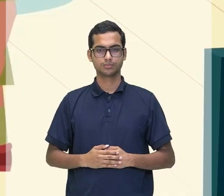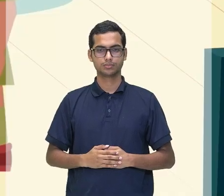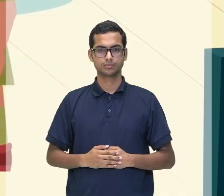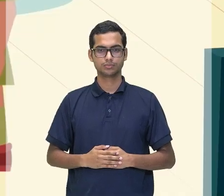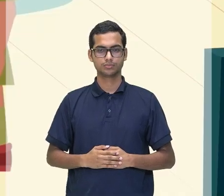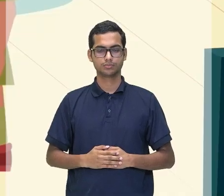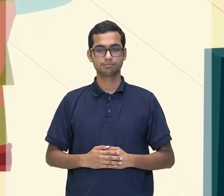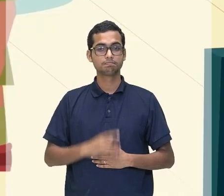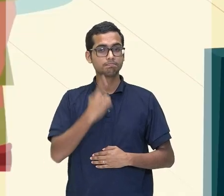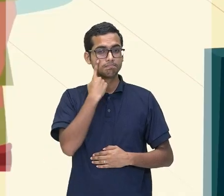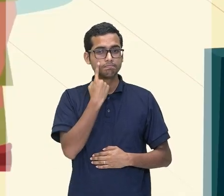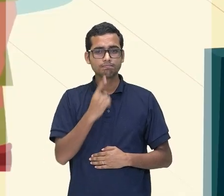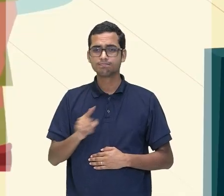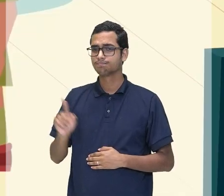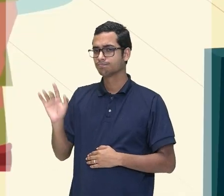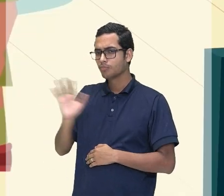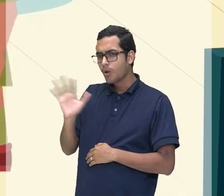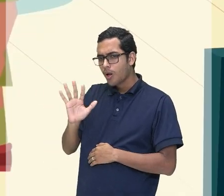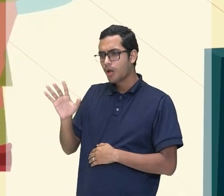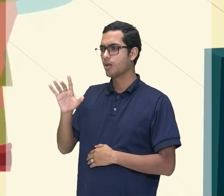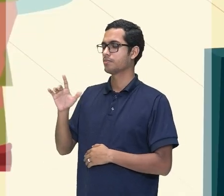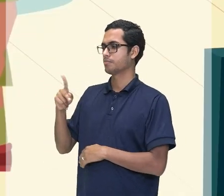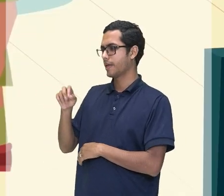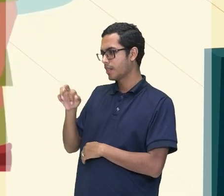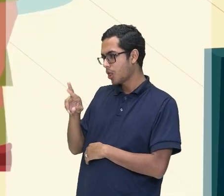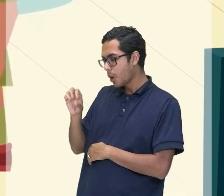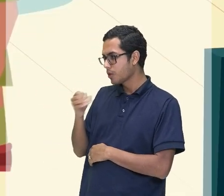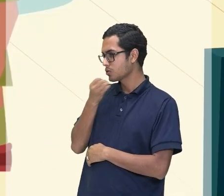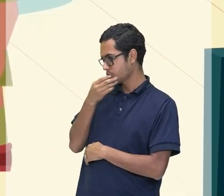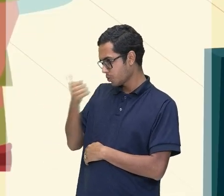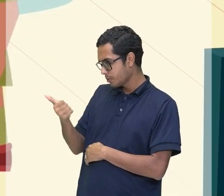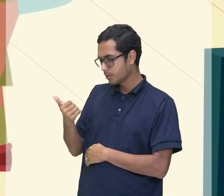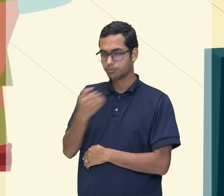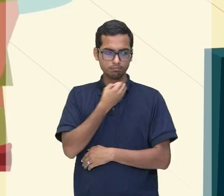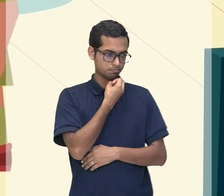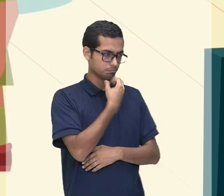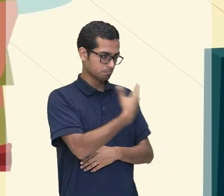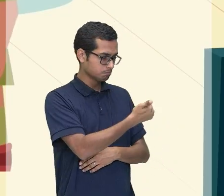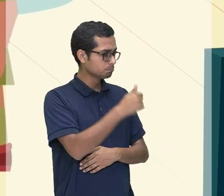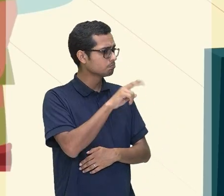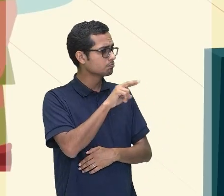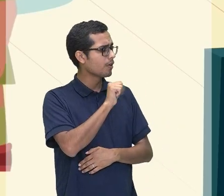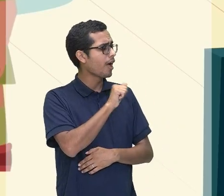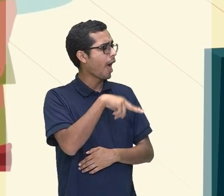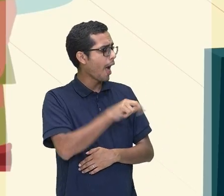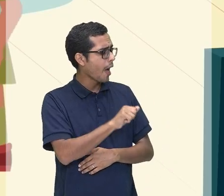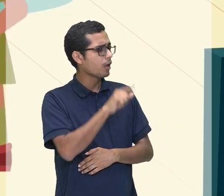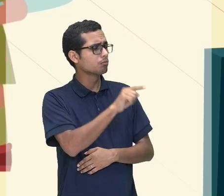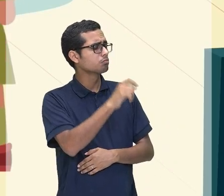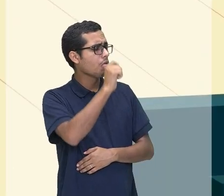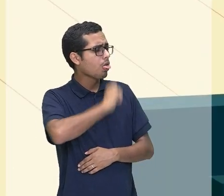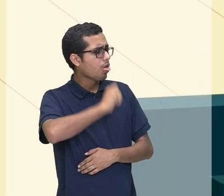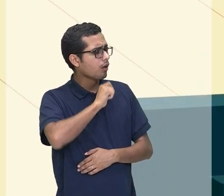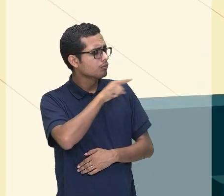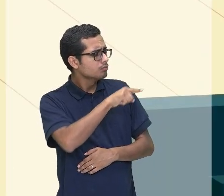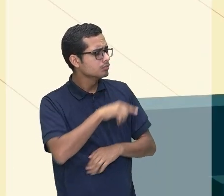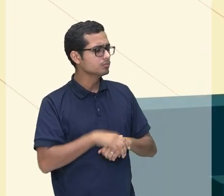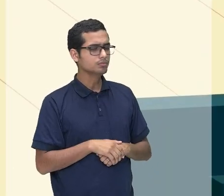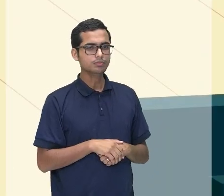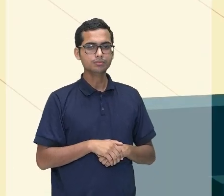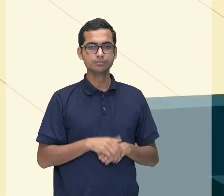Oi, Pedro, tudo bem? Tudo bem, Ana. O que você está fazendo com esses pirulitos? Vou